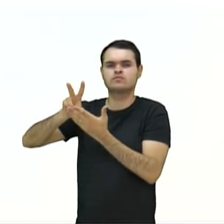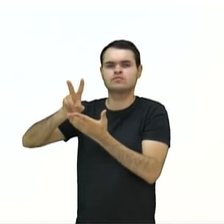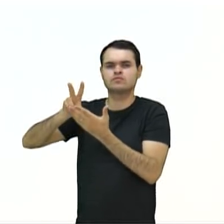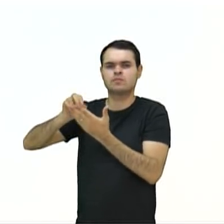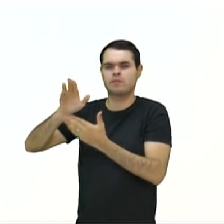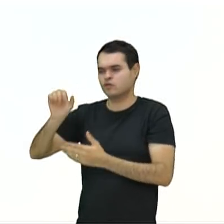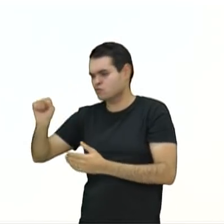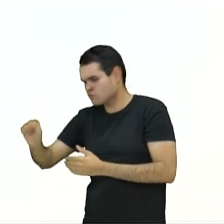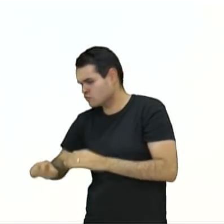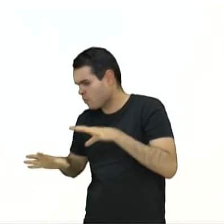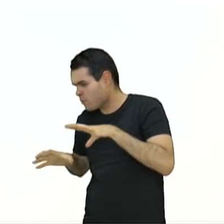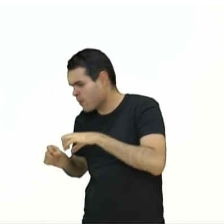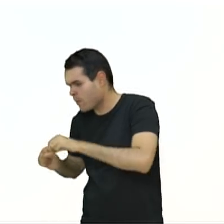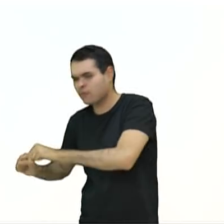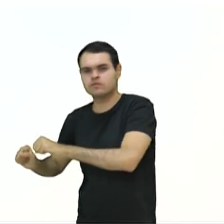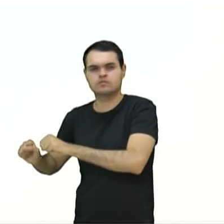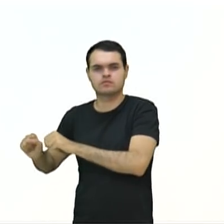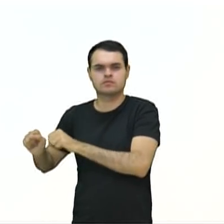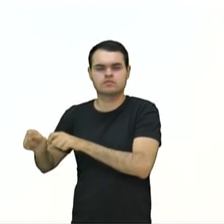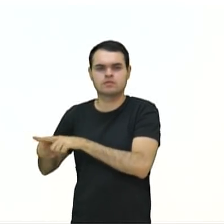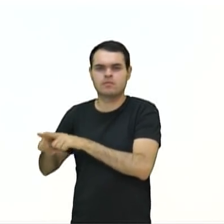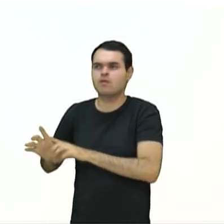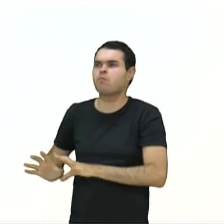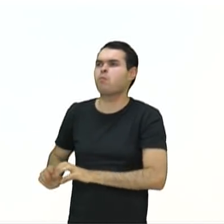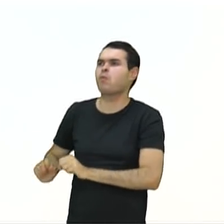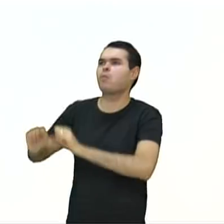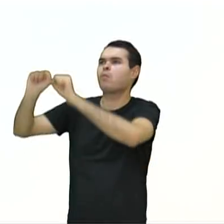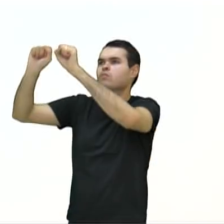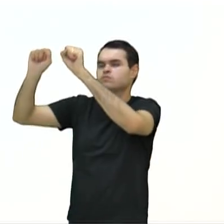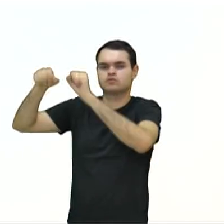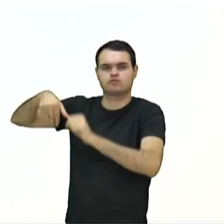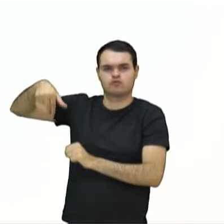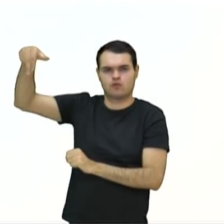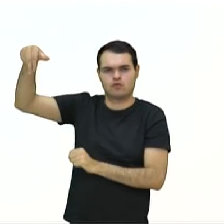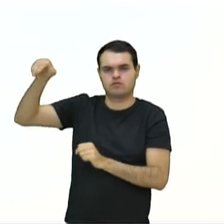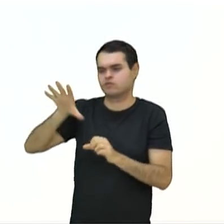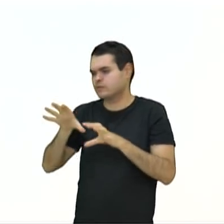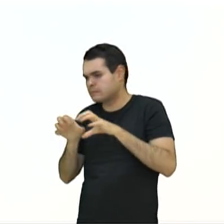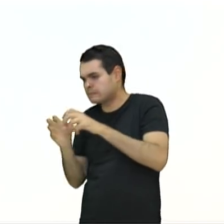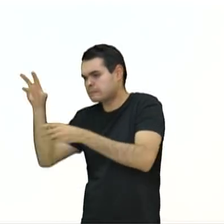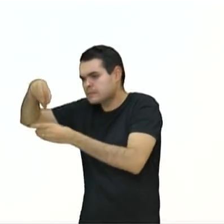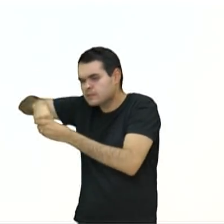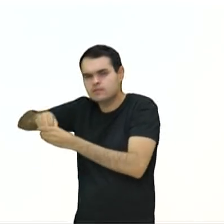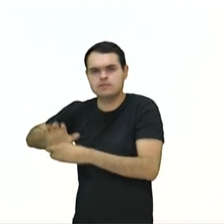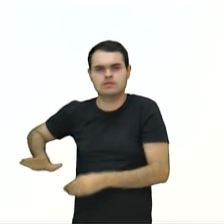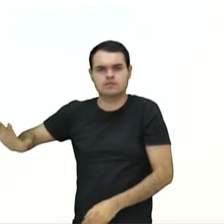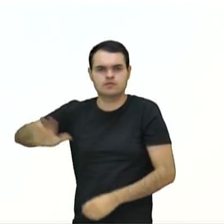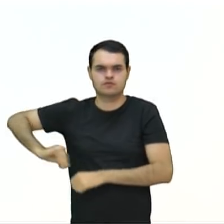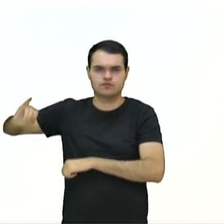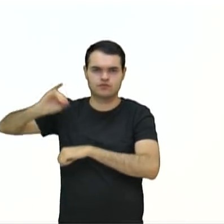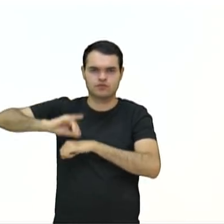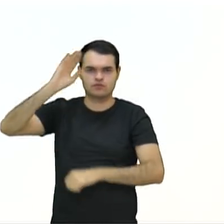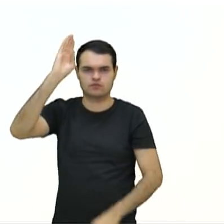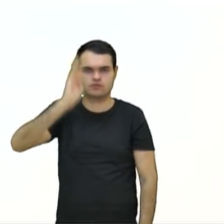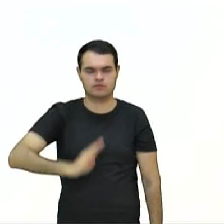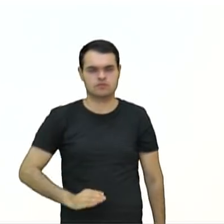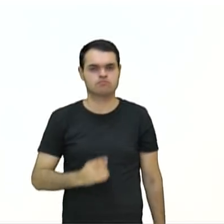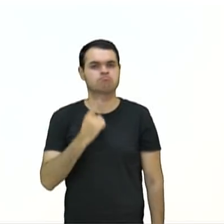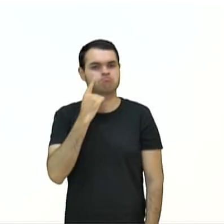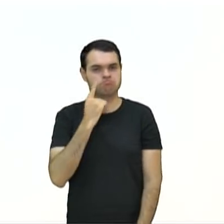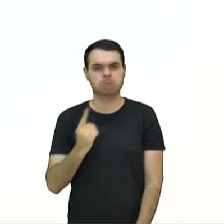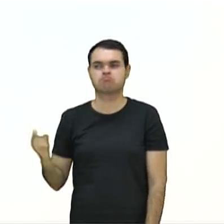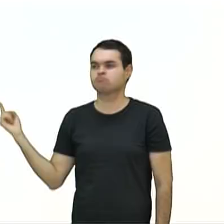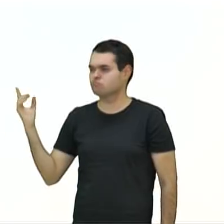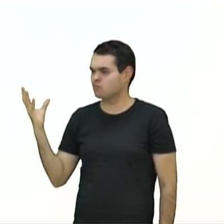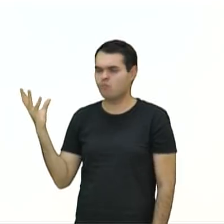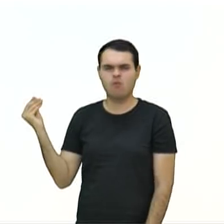ao sul ali, até lá a região norte, bem aqui para o interior ali na parte central do Brasil. Então vejam o quanto